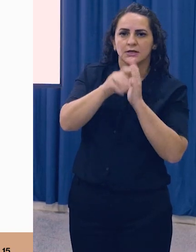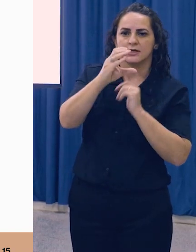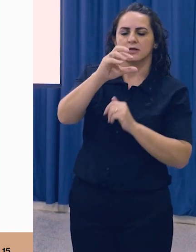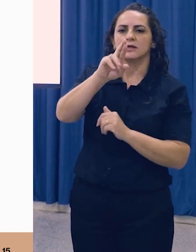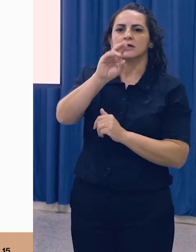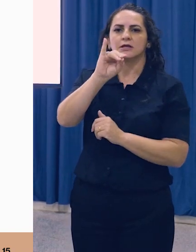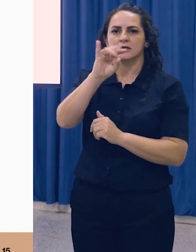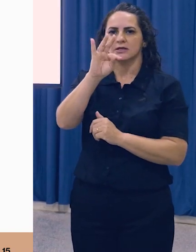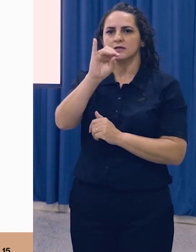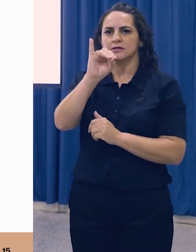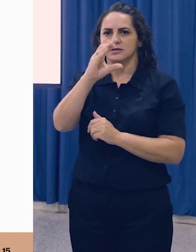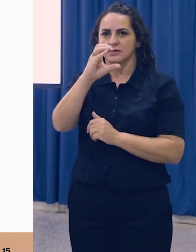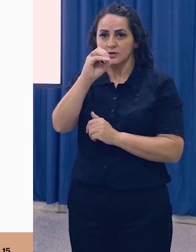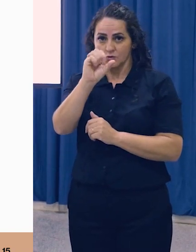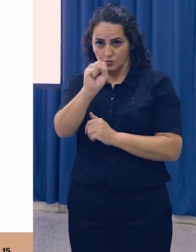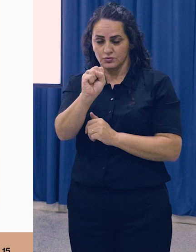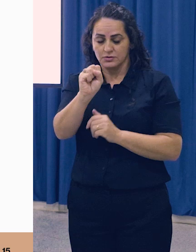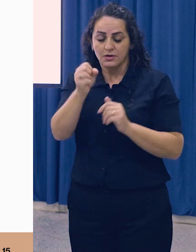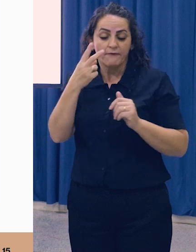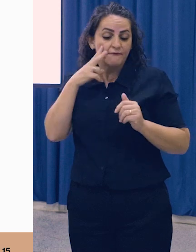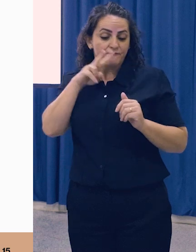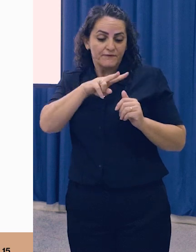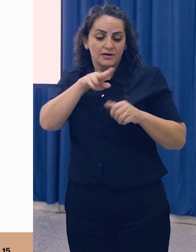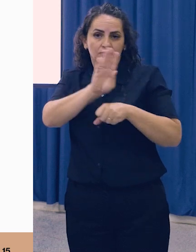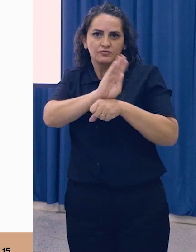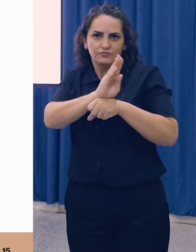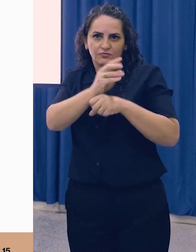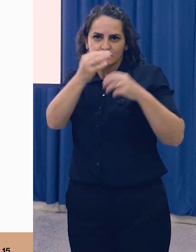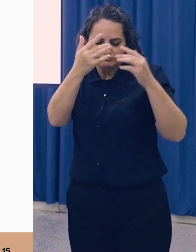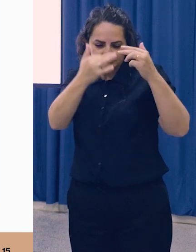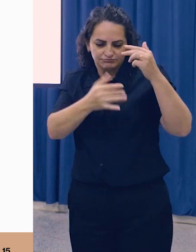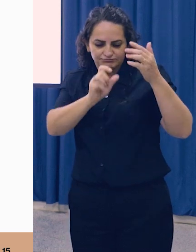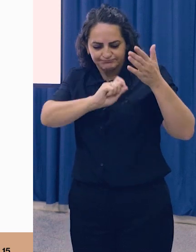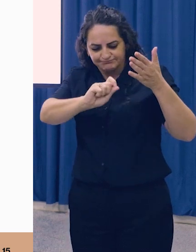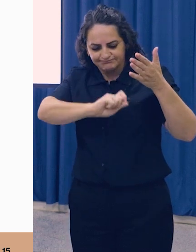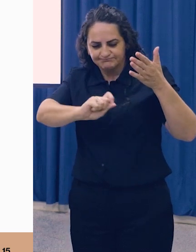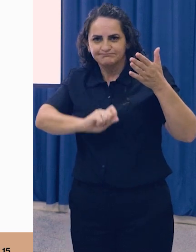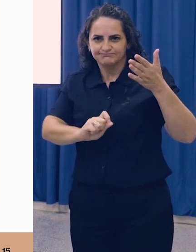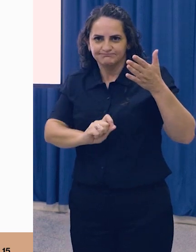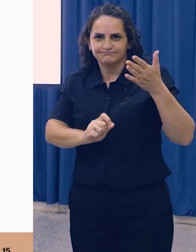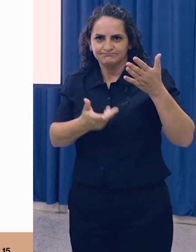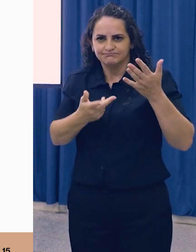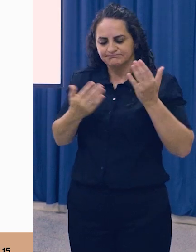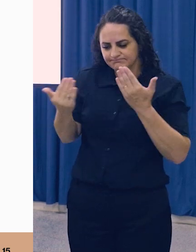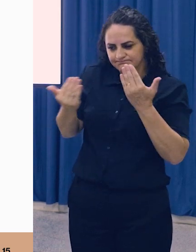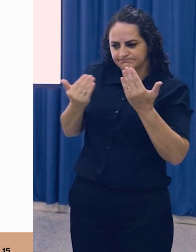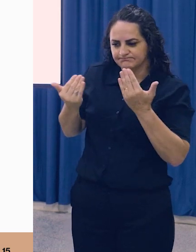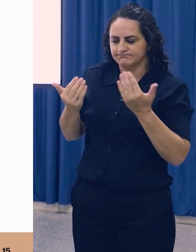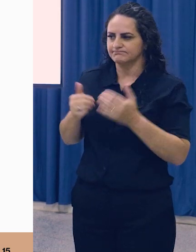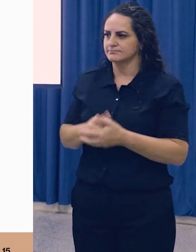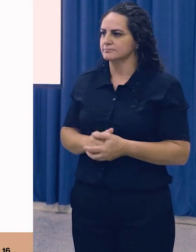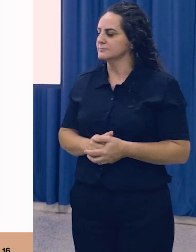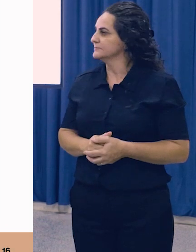o filme escreveram, foi compartilhada para criar então essa linha editorial.